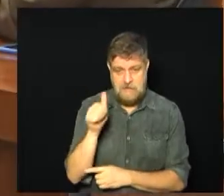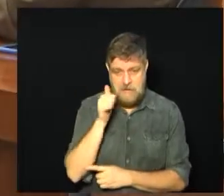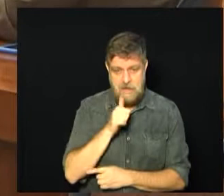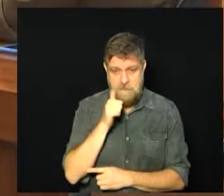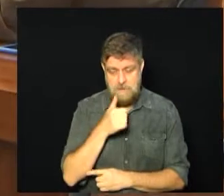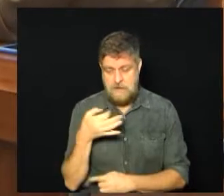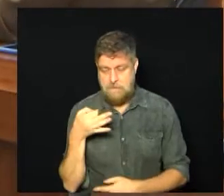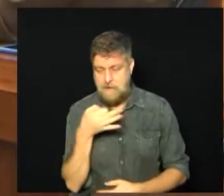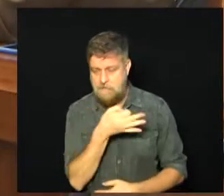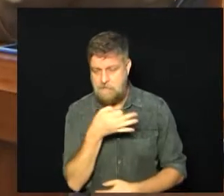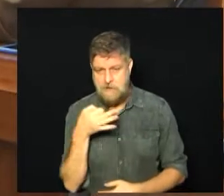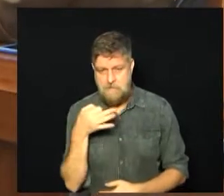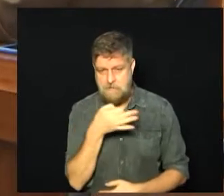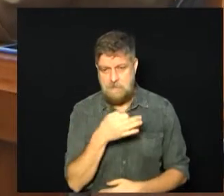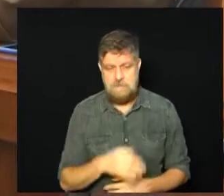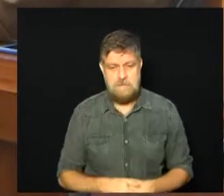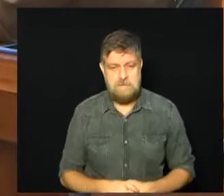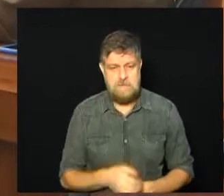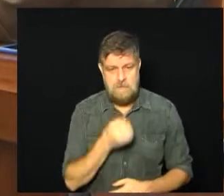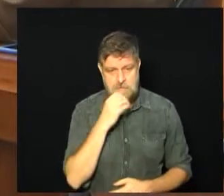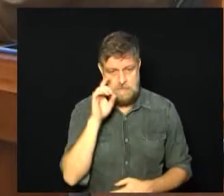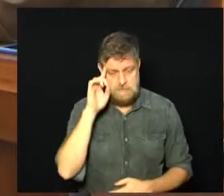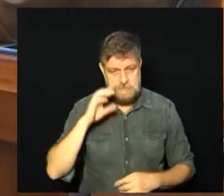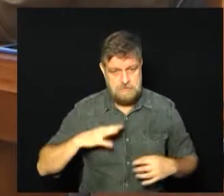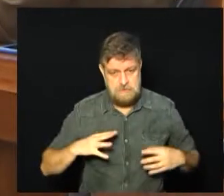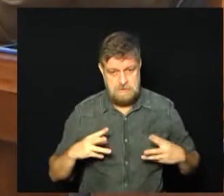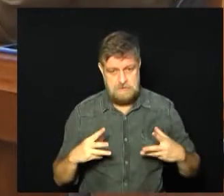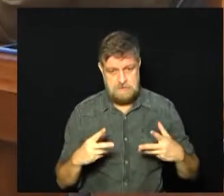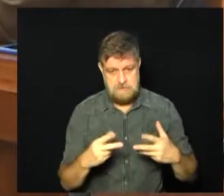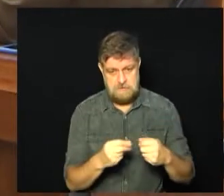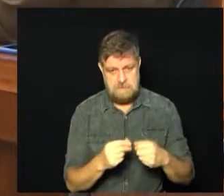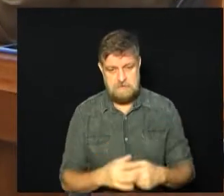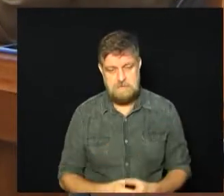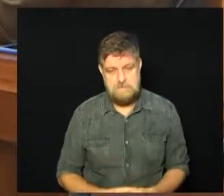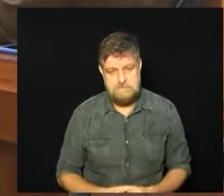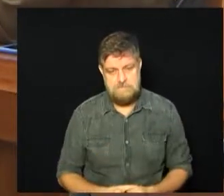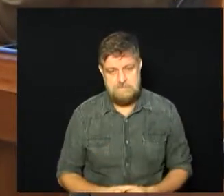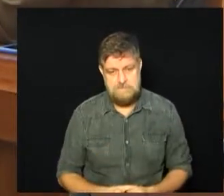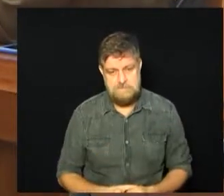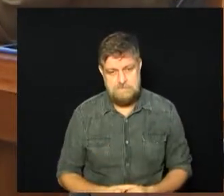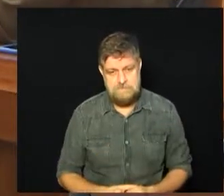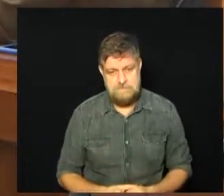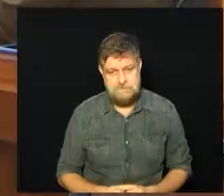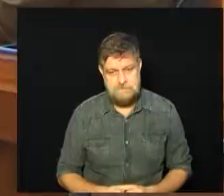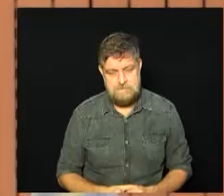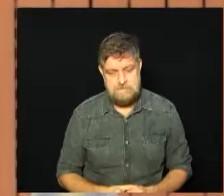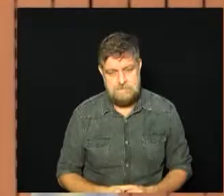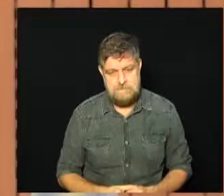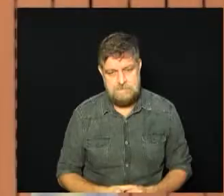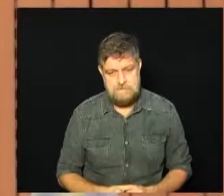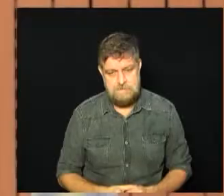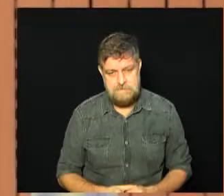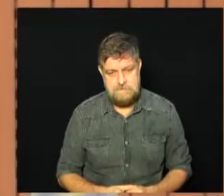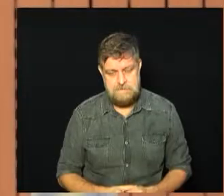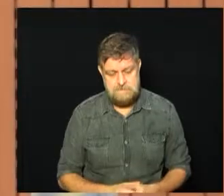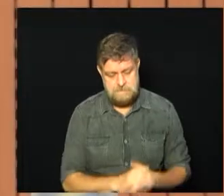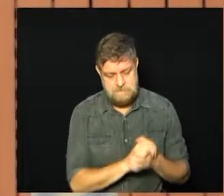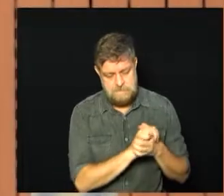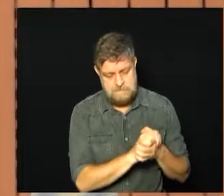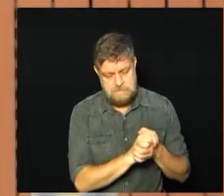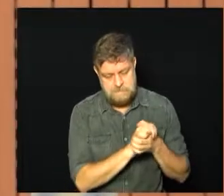manifestações. Bom dia a todos. Saindo áudio? Bom dia a todos. Cumprimento o